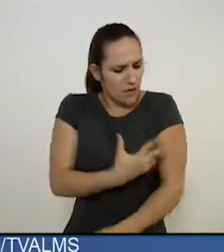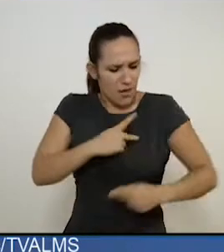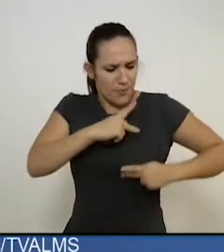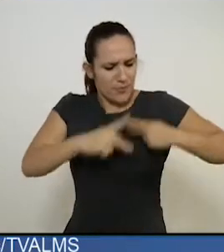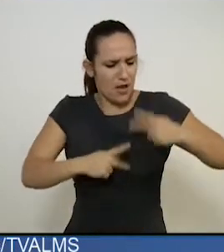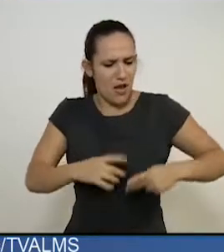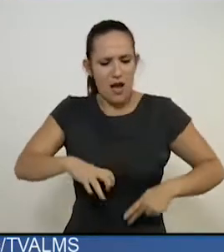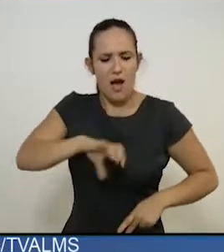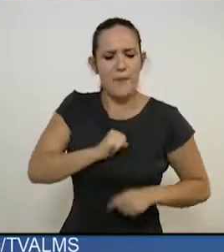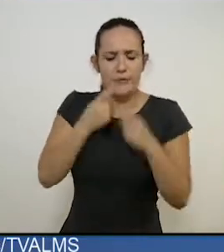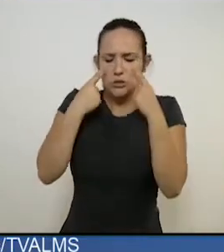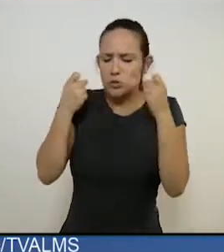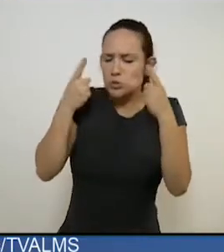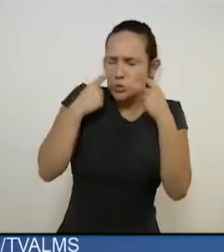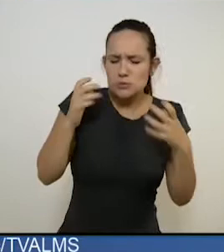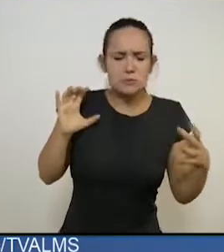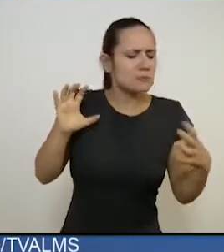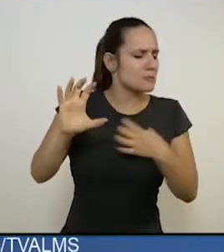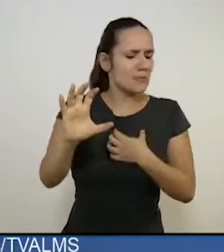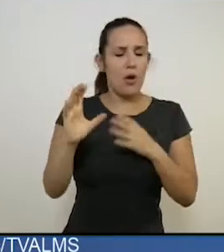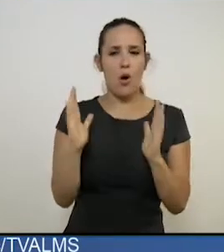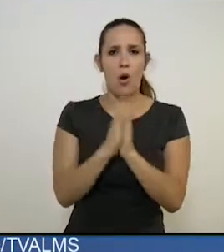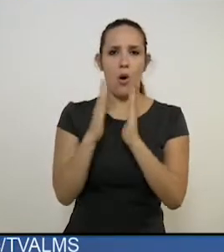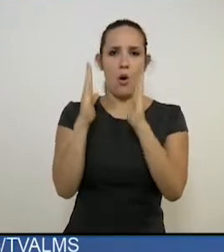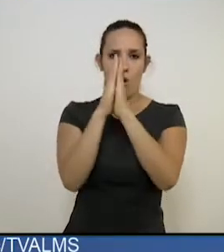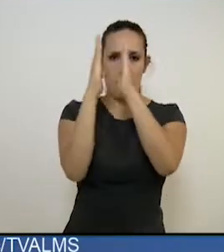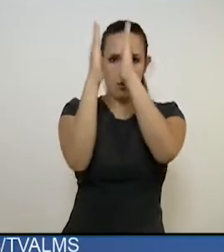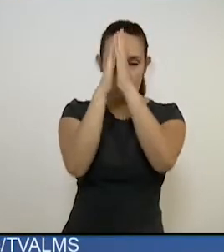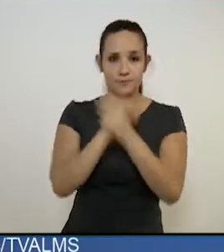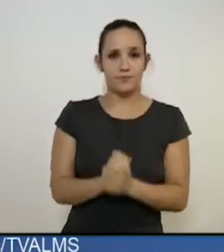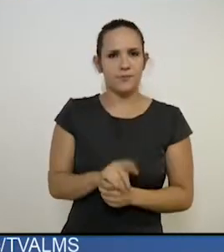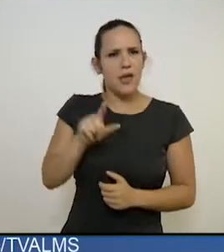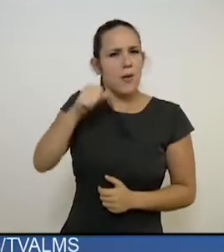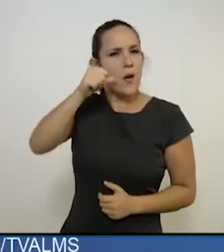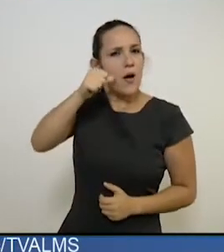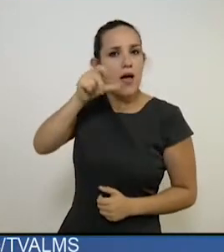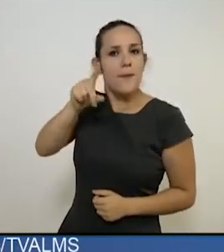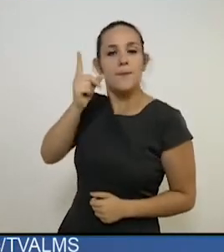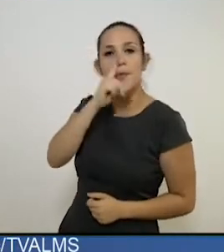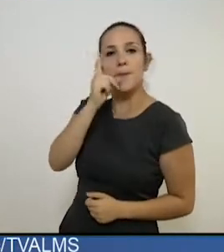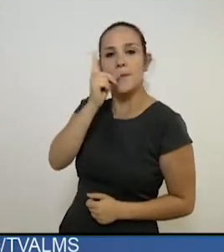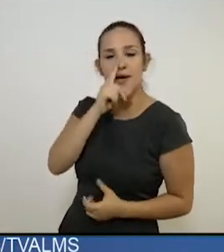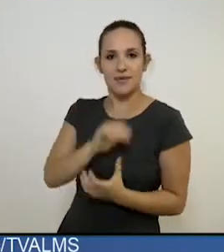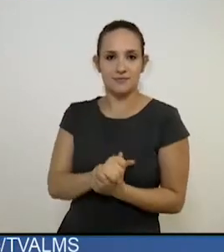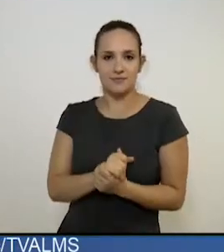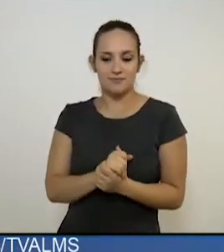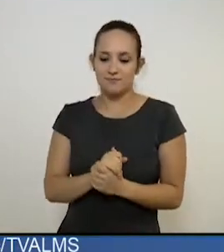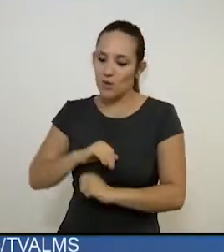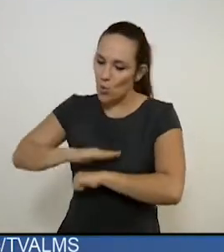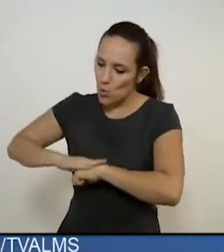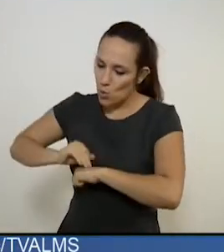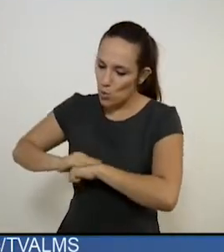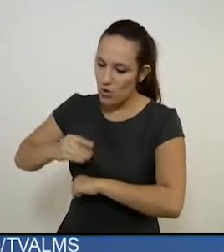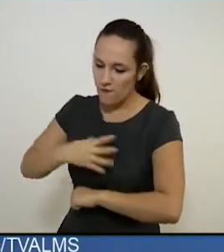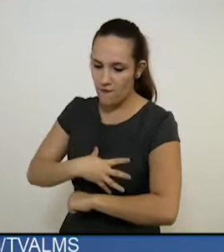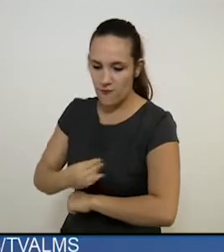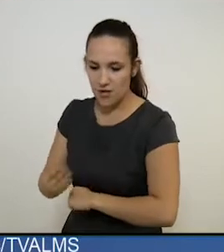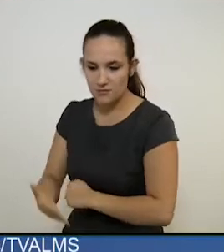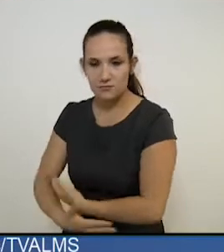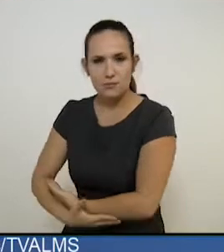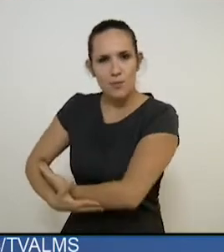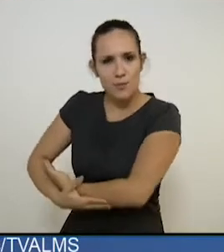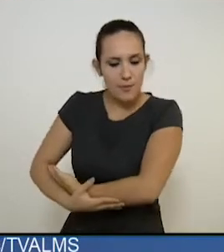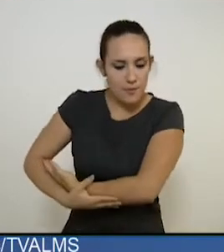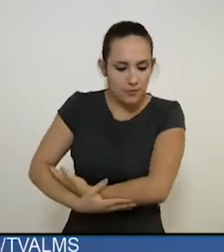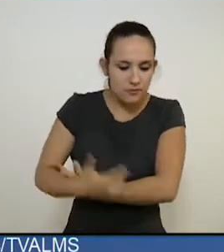se ama, chora, sente e ora. A mulher é mãe, acalenta seu filho, põe o bebê